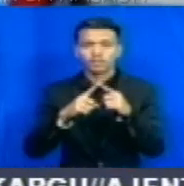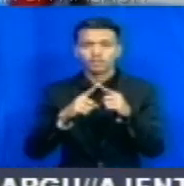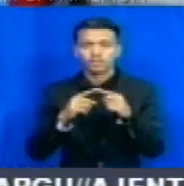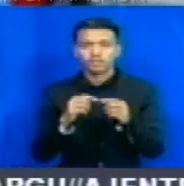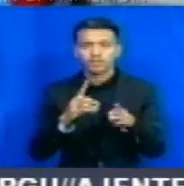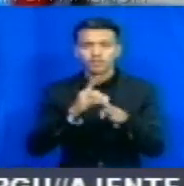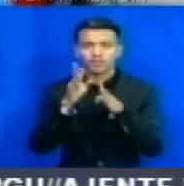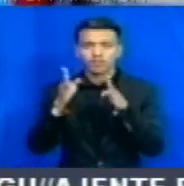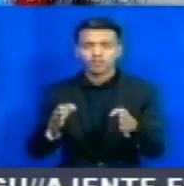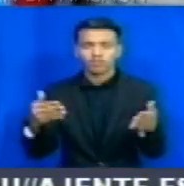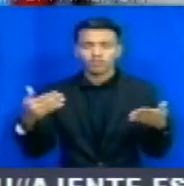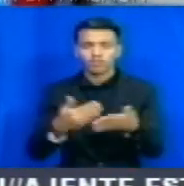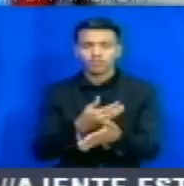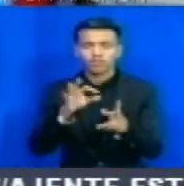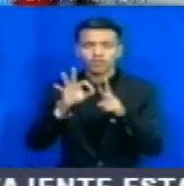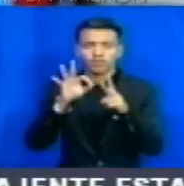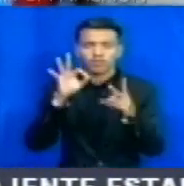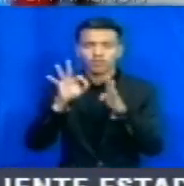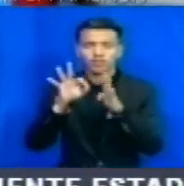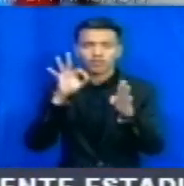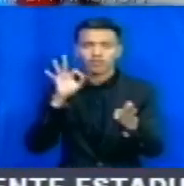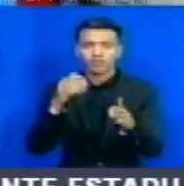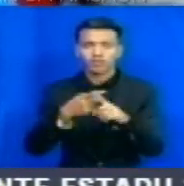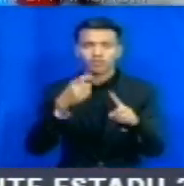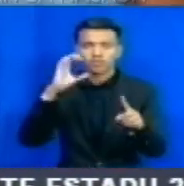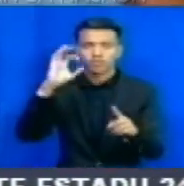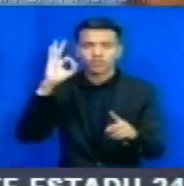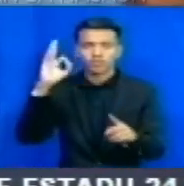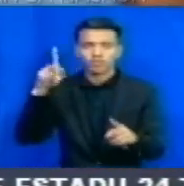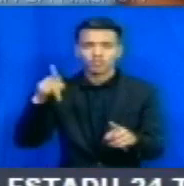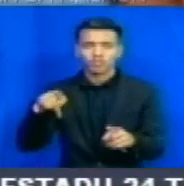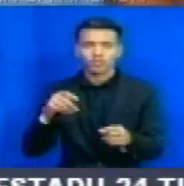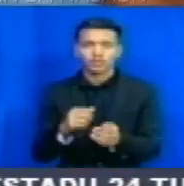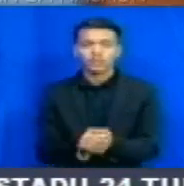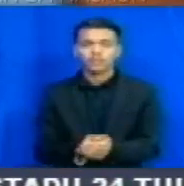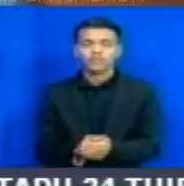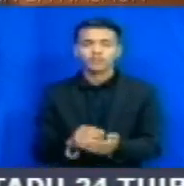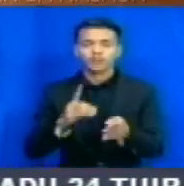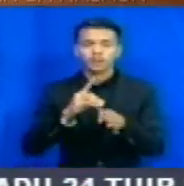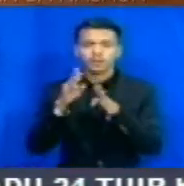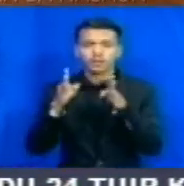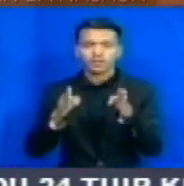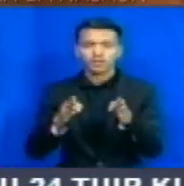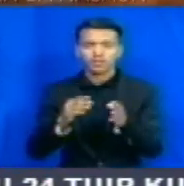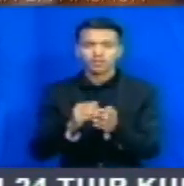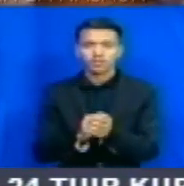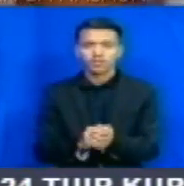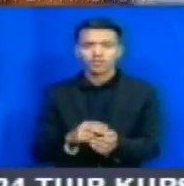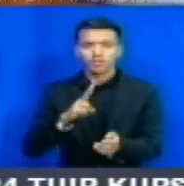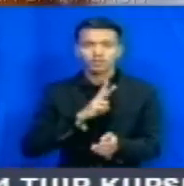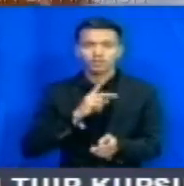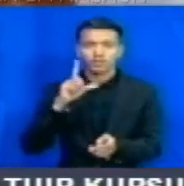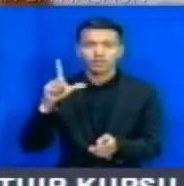diretiva FON nebe retam de espaço em comissão de serviço. Diretor Ensino Básico Central Waibua